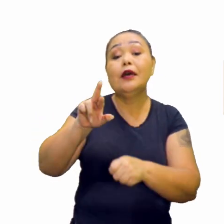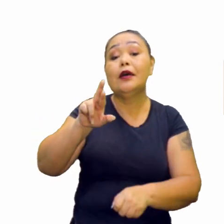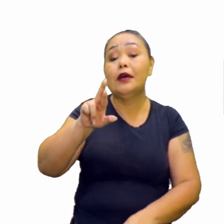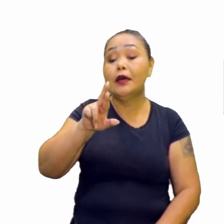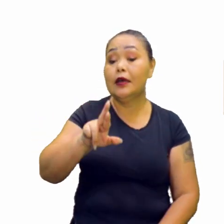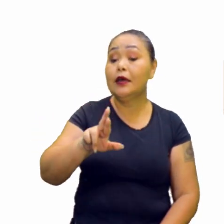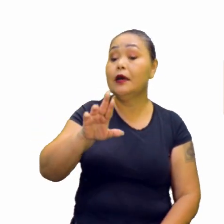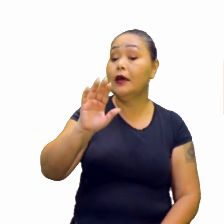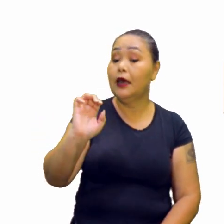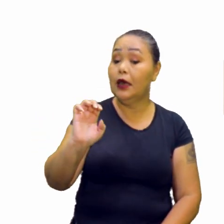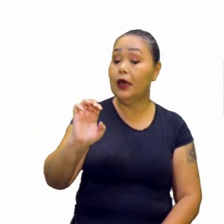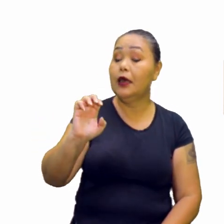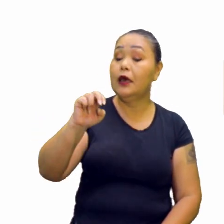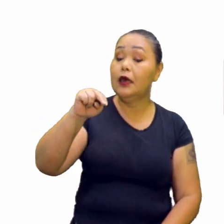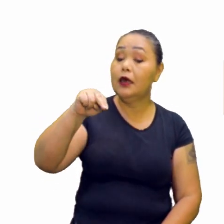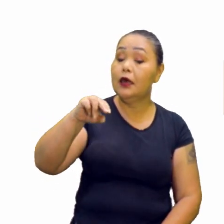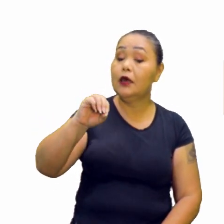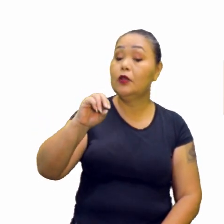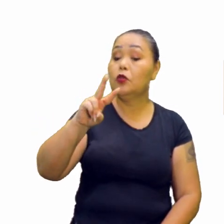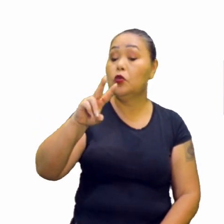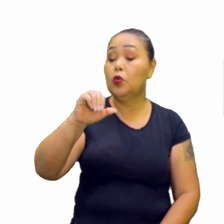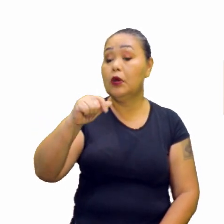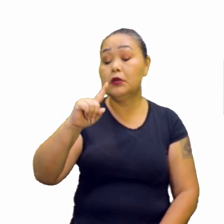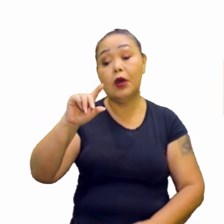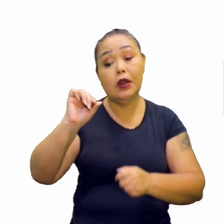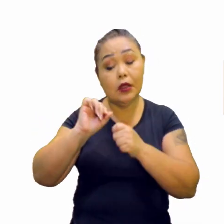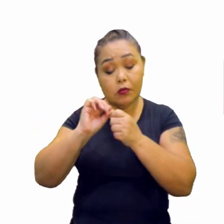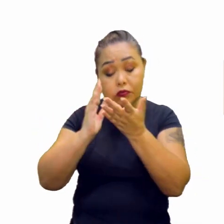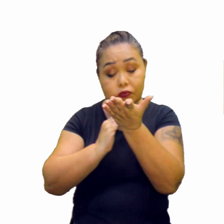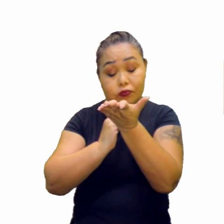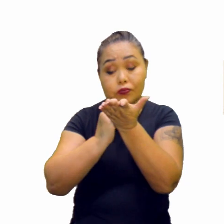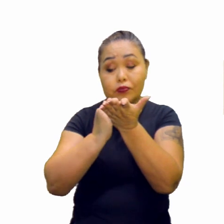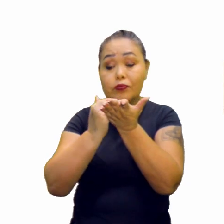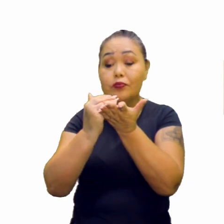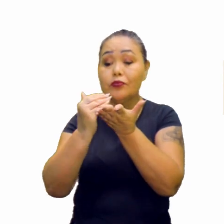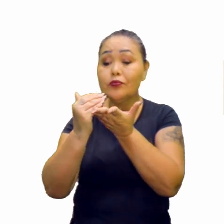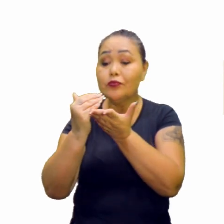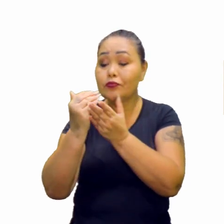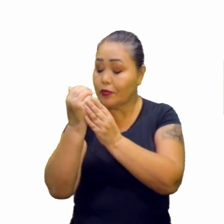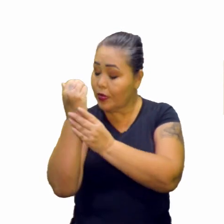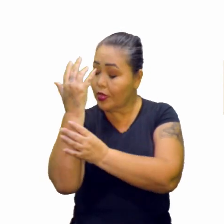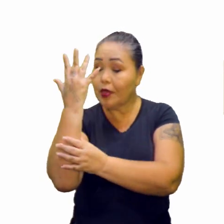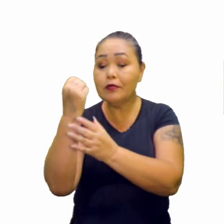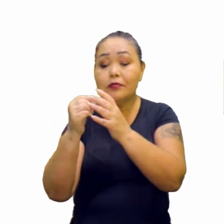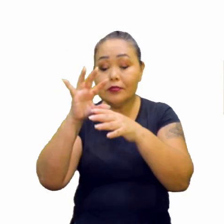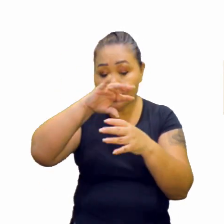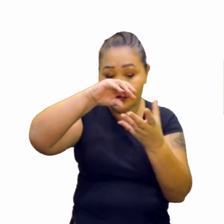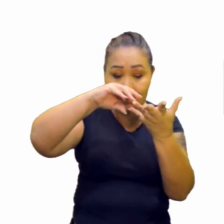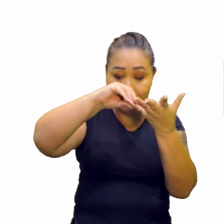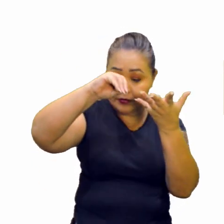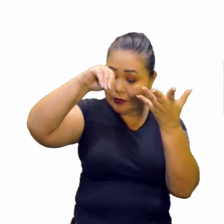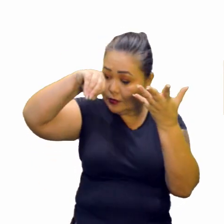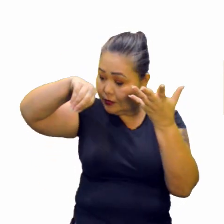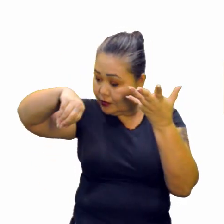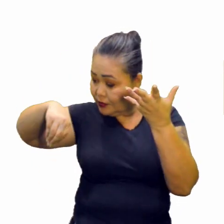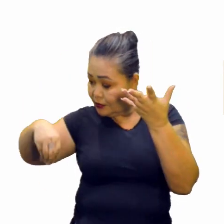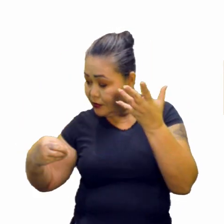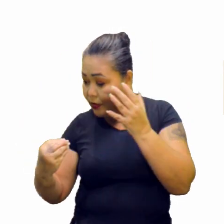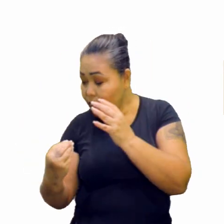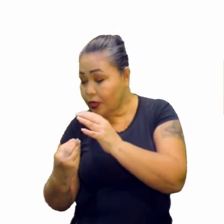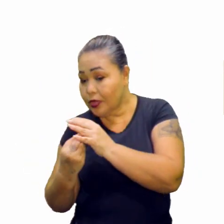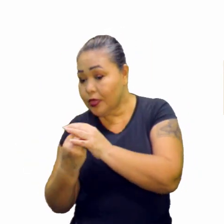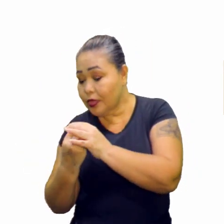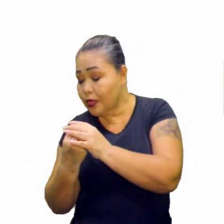renovação, ele inicia a produção no platô. Ele não vai aumentando